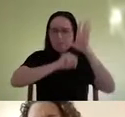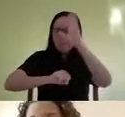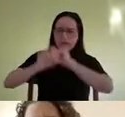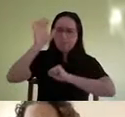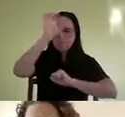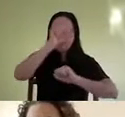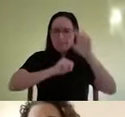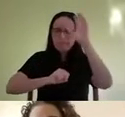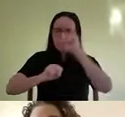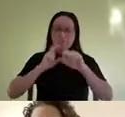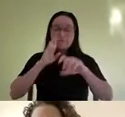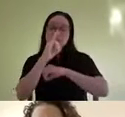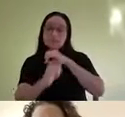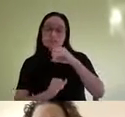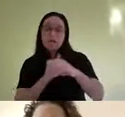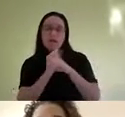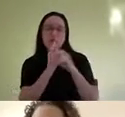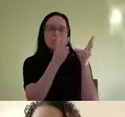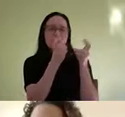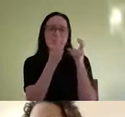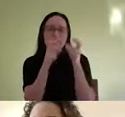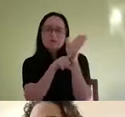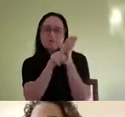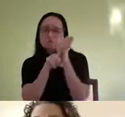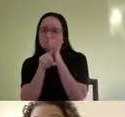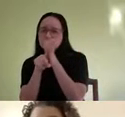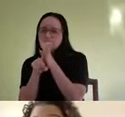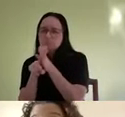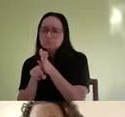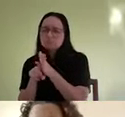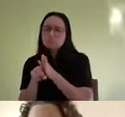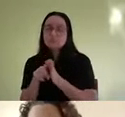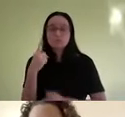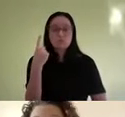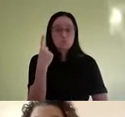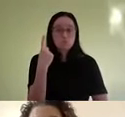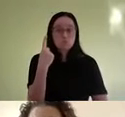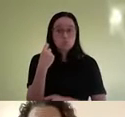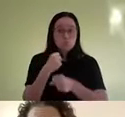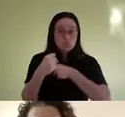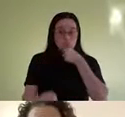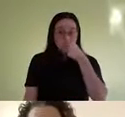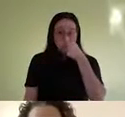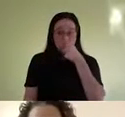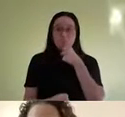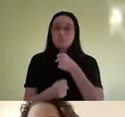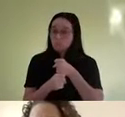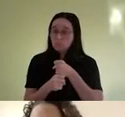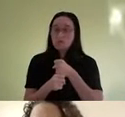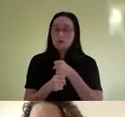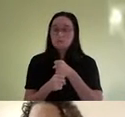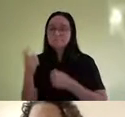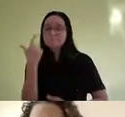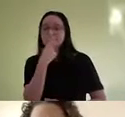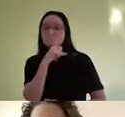na internet sobre o assunto. E aí, um ano depois dessa minha, início dessa minha jornada, apareceu uma